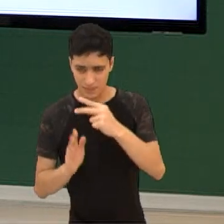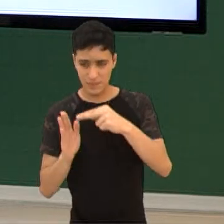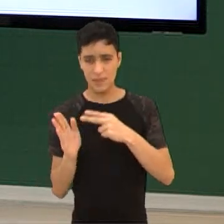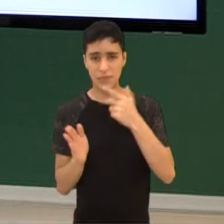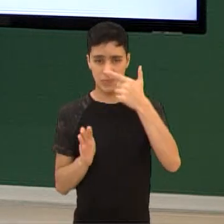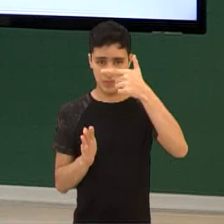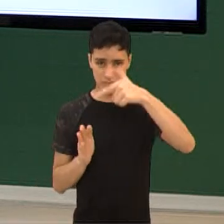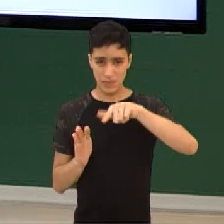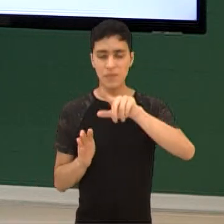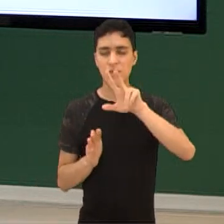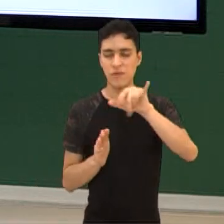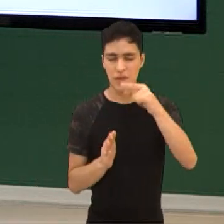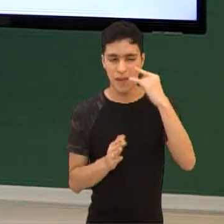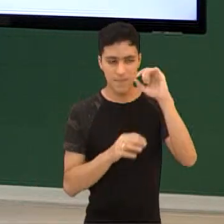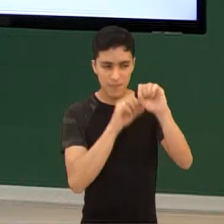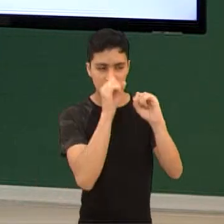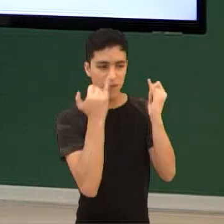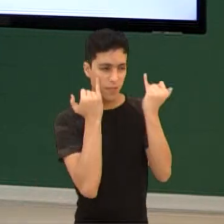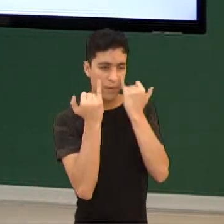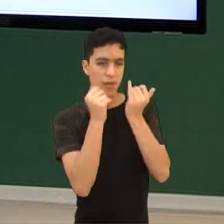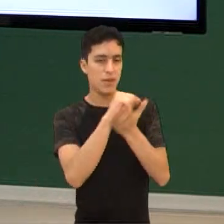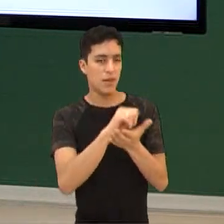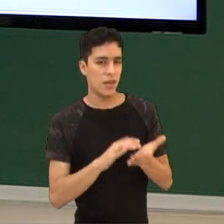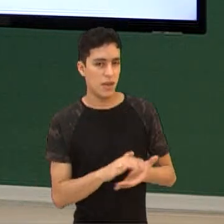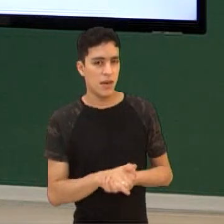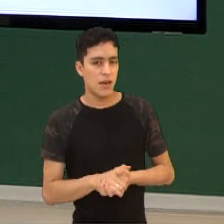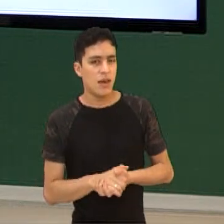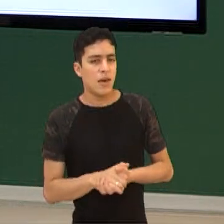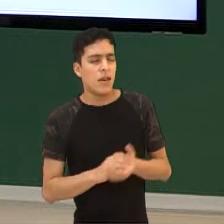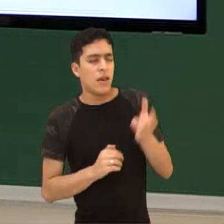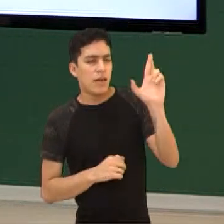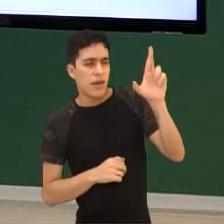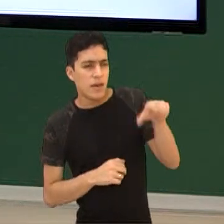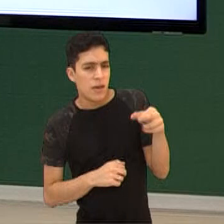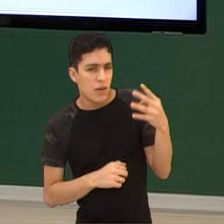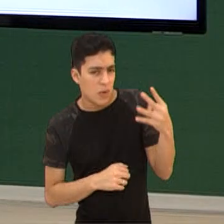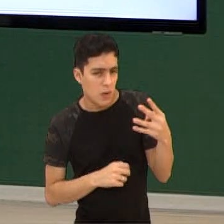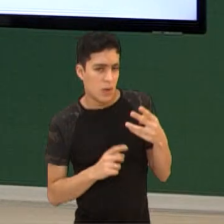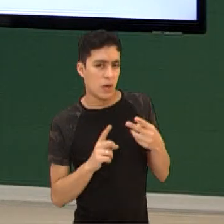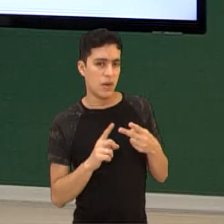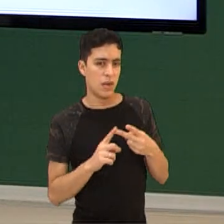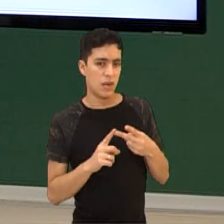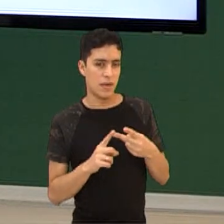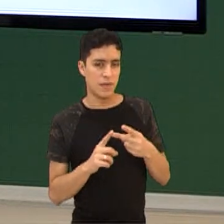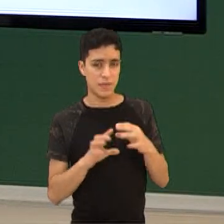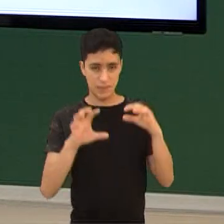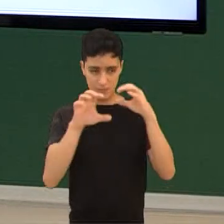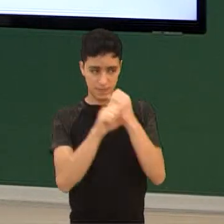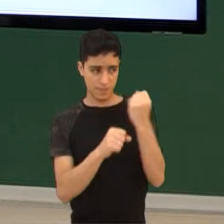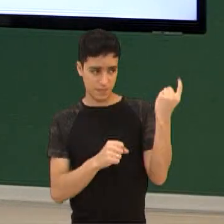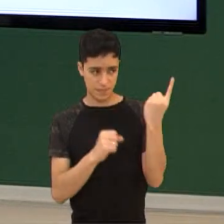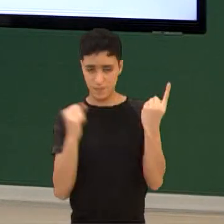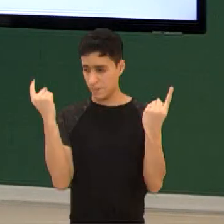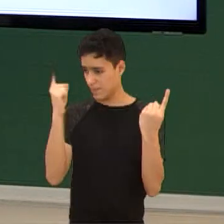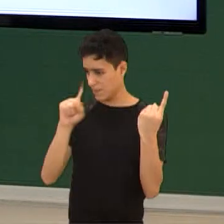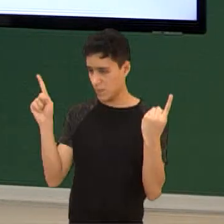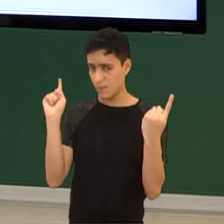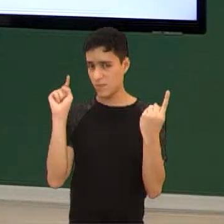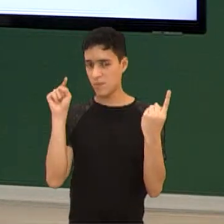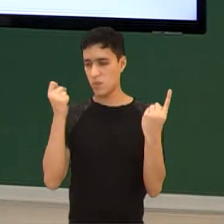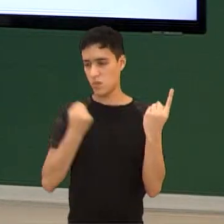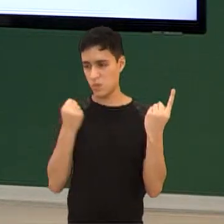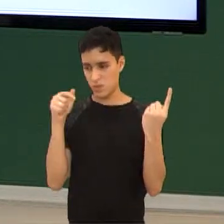Aí você vai ter os dados para poder fazer o exercício. Razão é 4. A soma do primeiro com o último